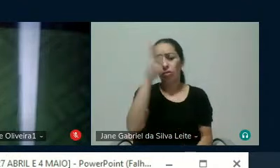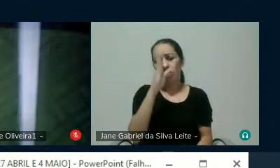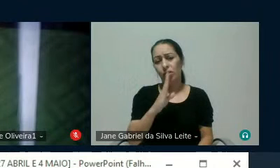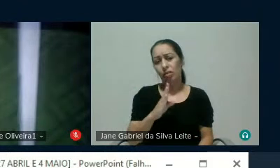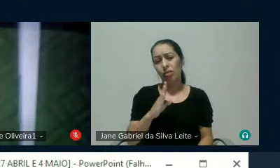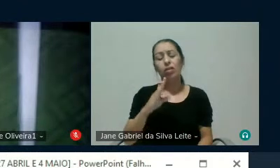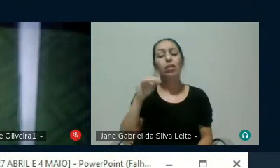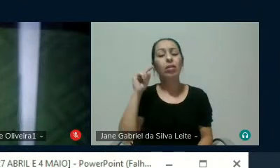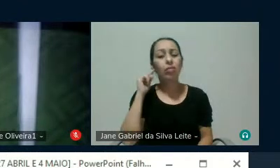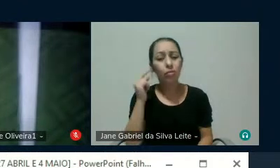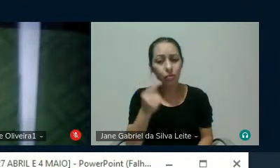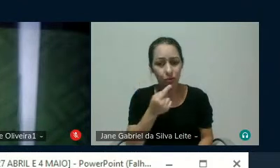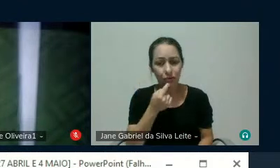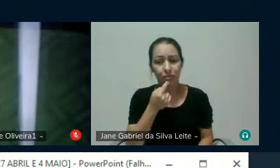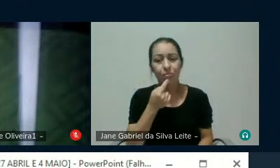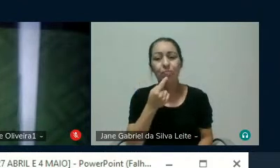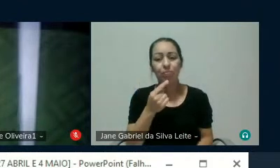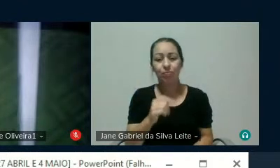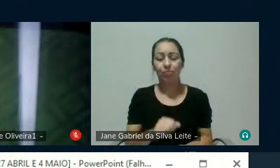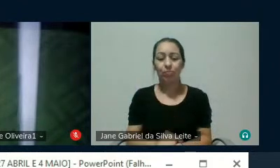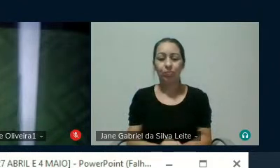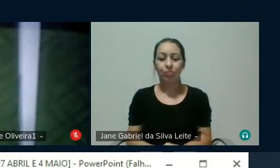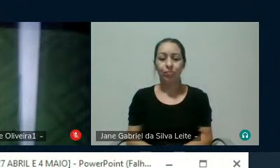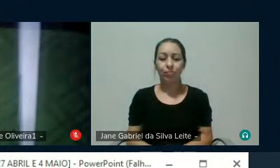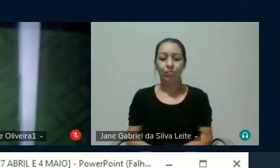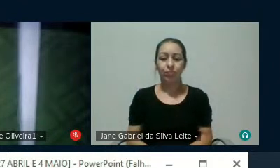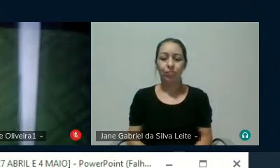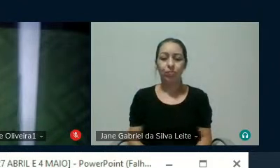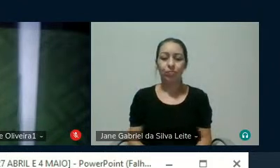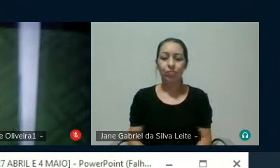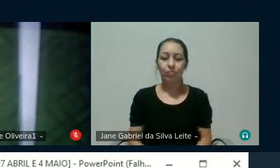Ou literatura brasileira surda, né?